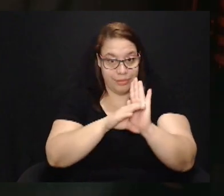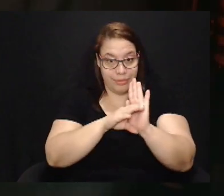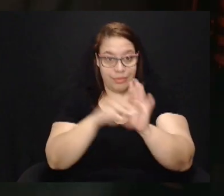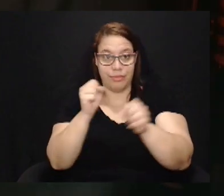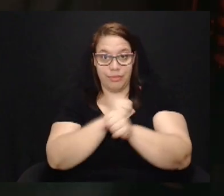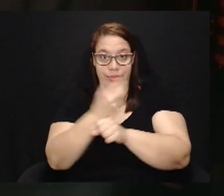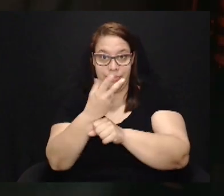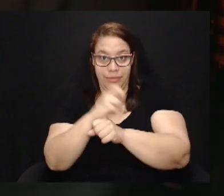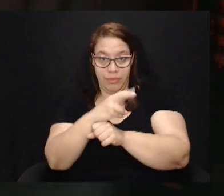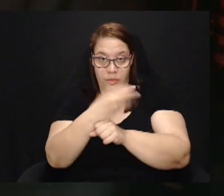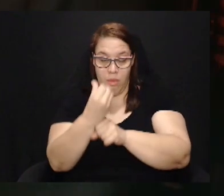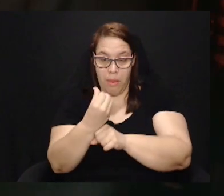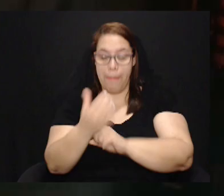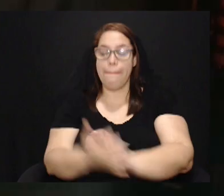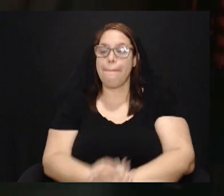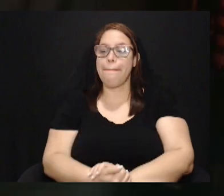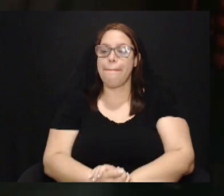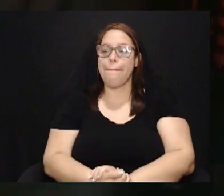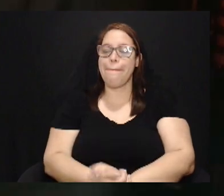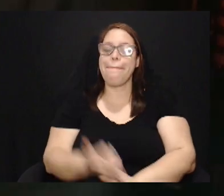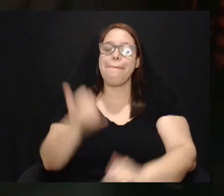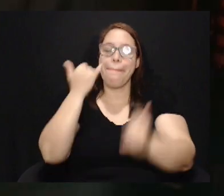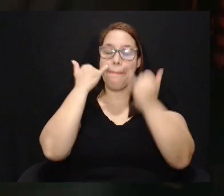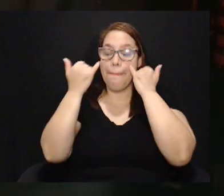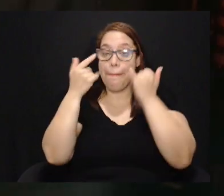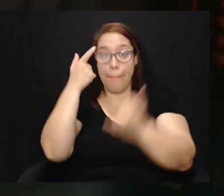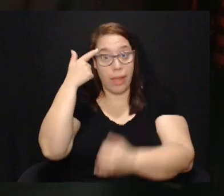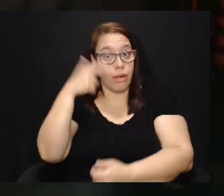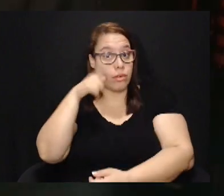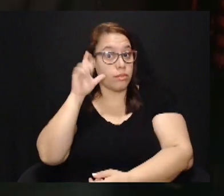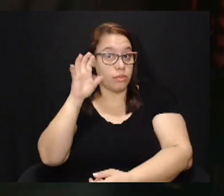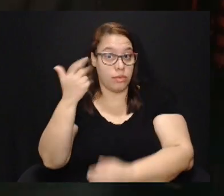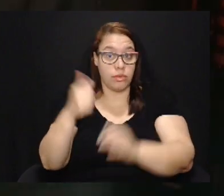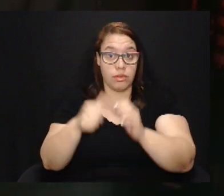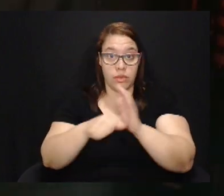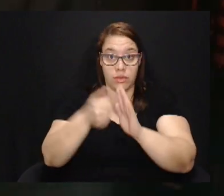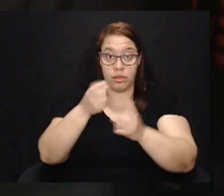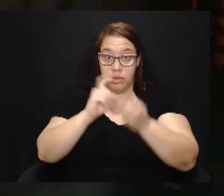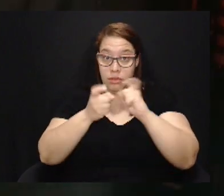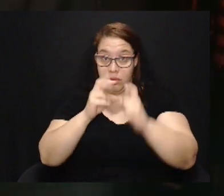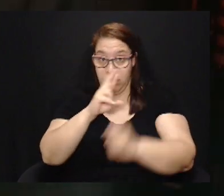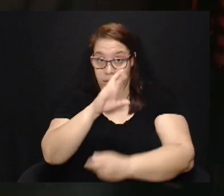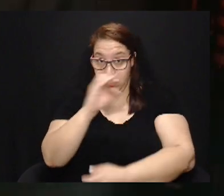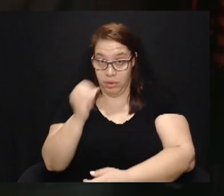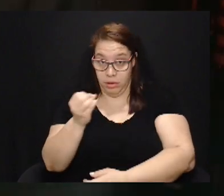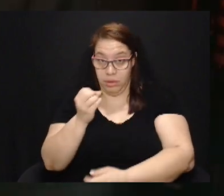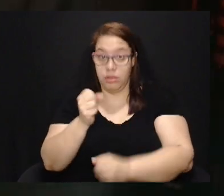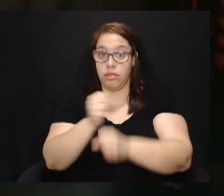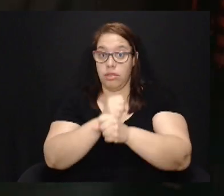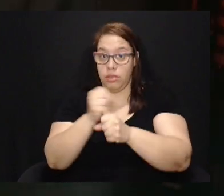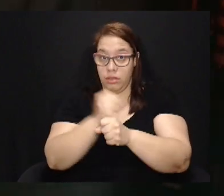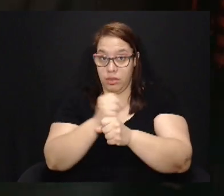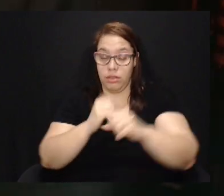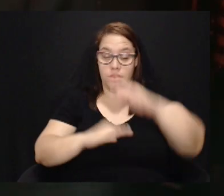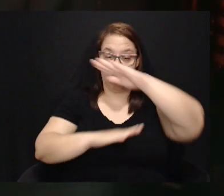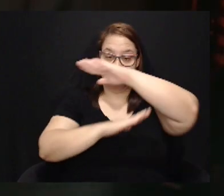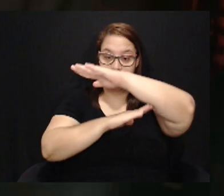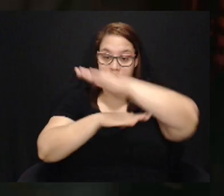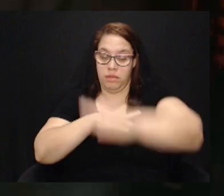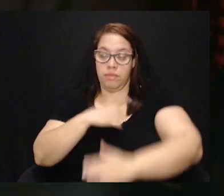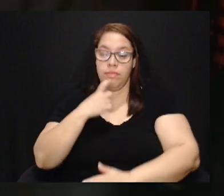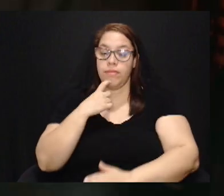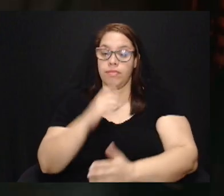2026. Muito bem, vamos com a informação. Olha, ontem aconteceu a primeira reunião ordinária do ano na Câmara de Campinas.